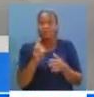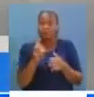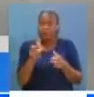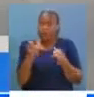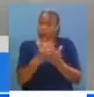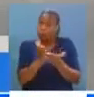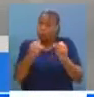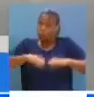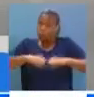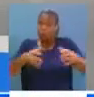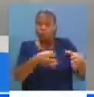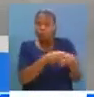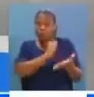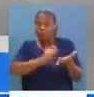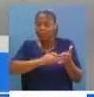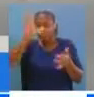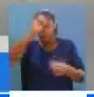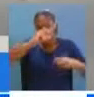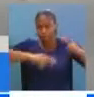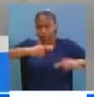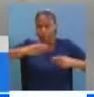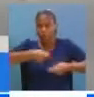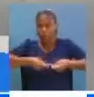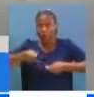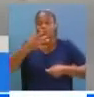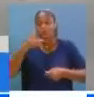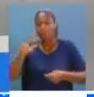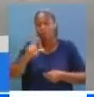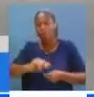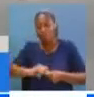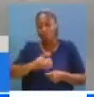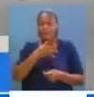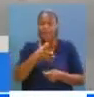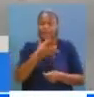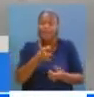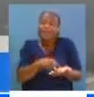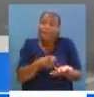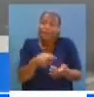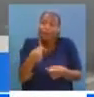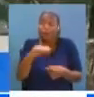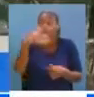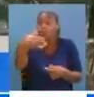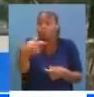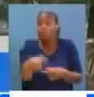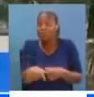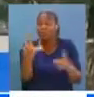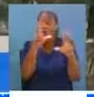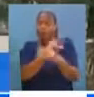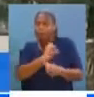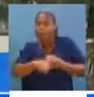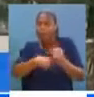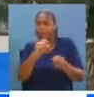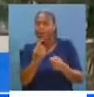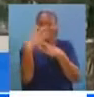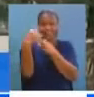assinada pelos ministros das finanças e dos negócios estrangeiros é considerando as necessidades futuras e as novas dinâmicas